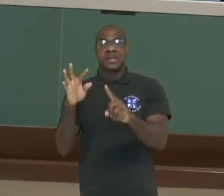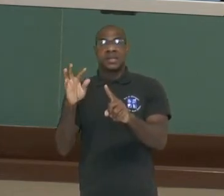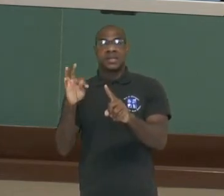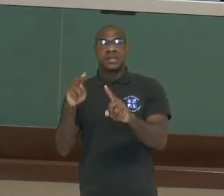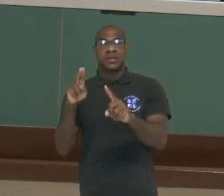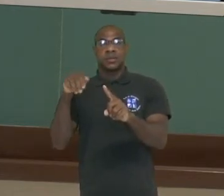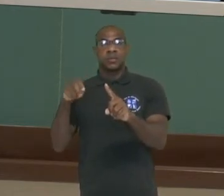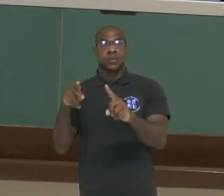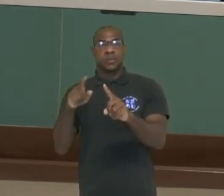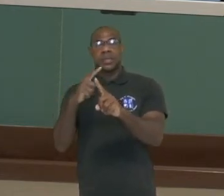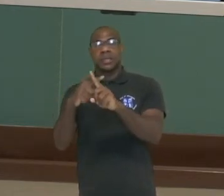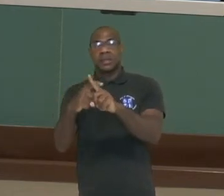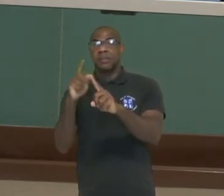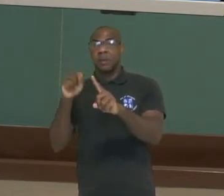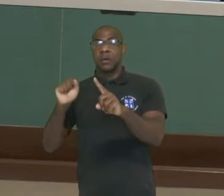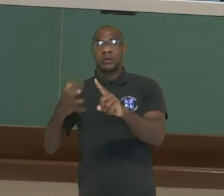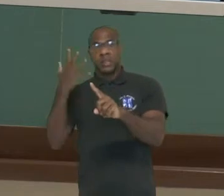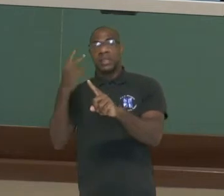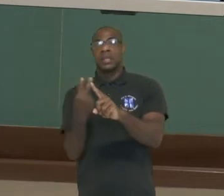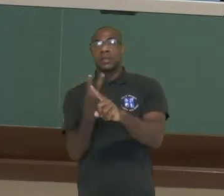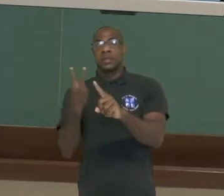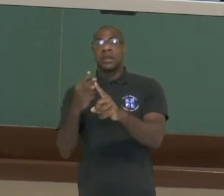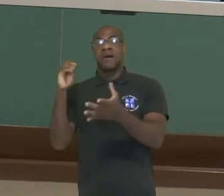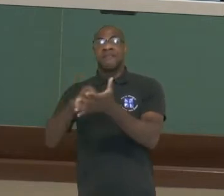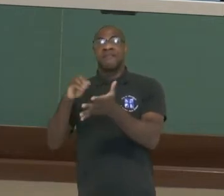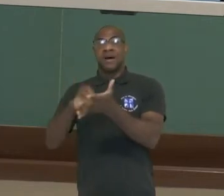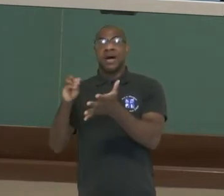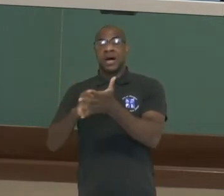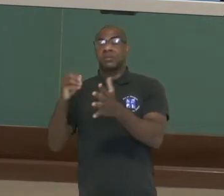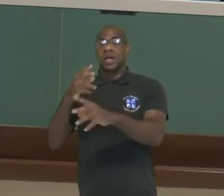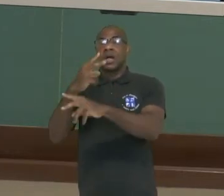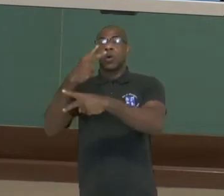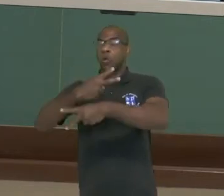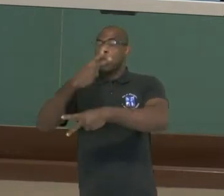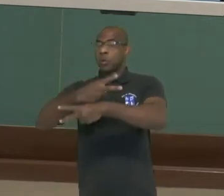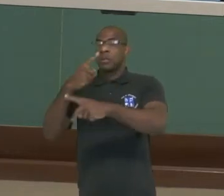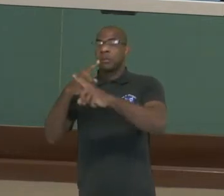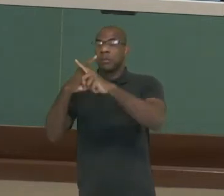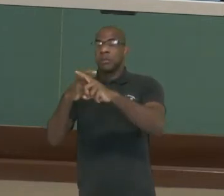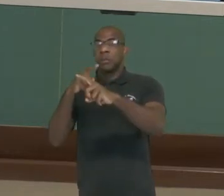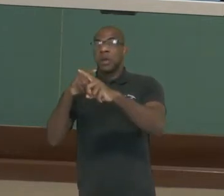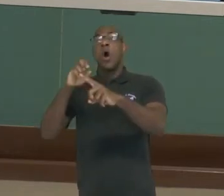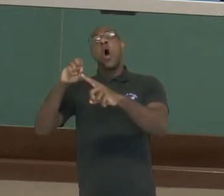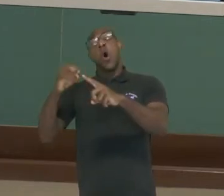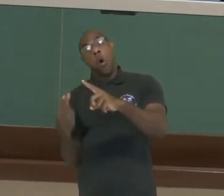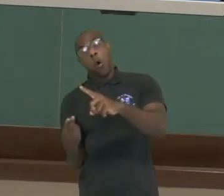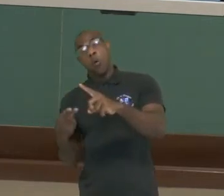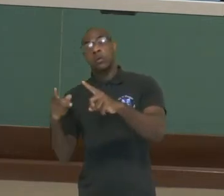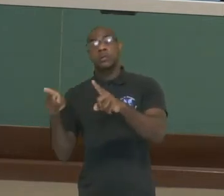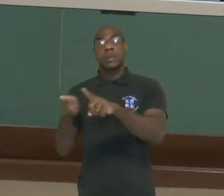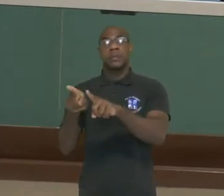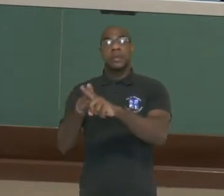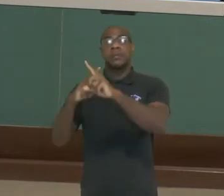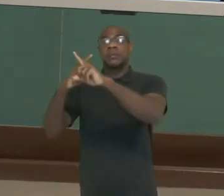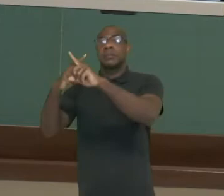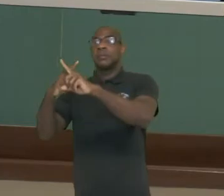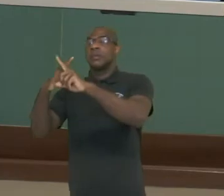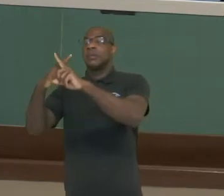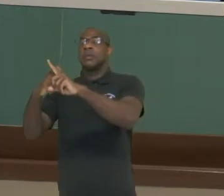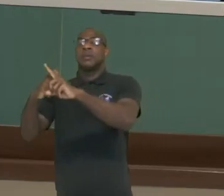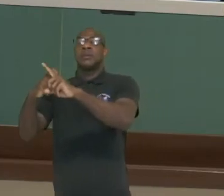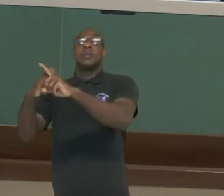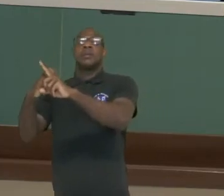duas formas. Pode ocorrer a falta do cromossomo ou ainda pode ocorrer